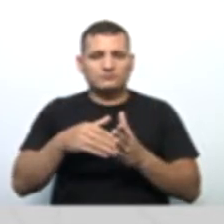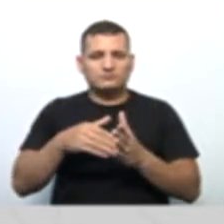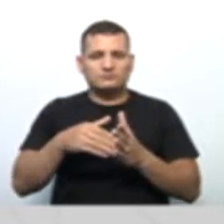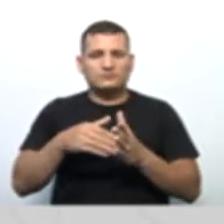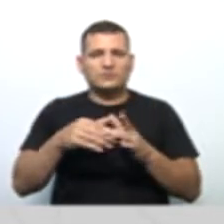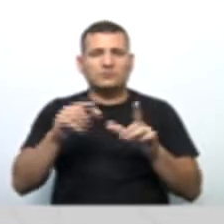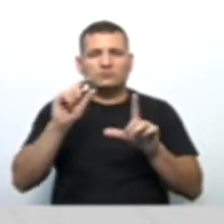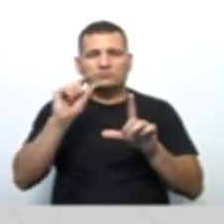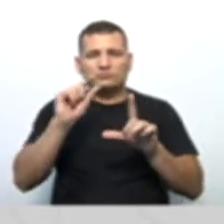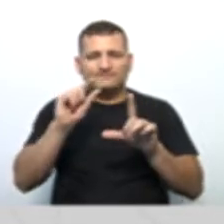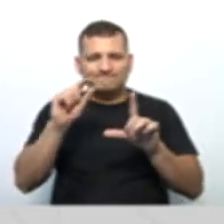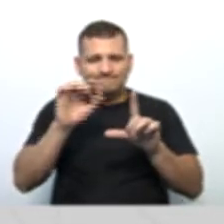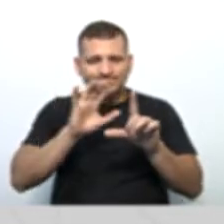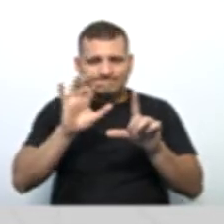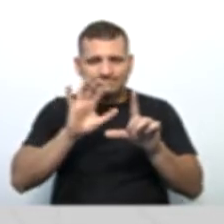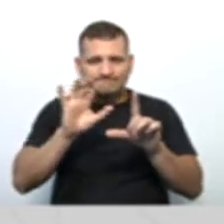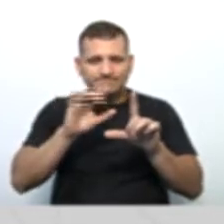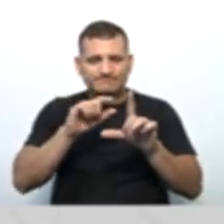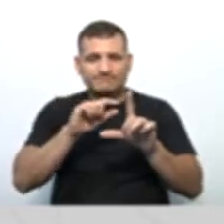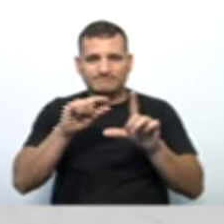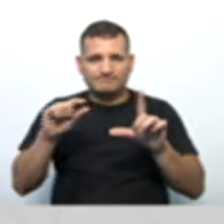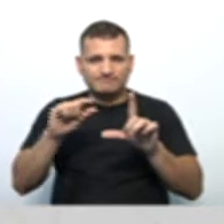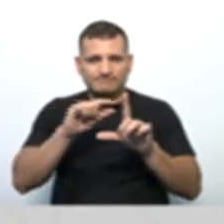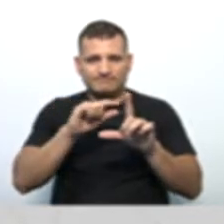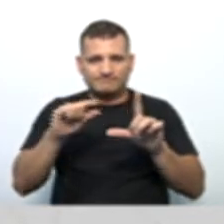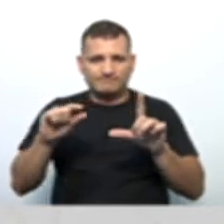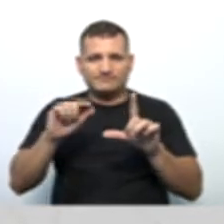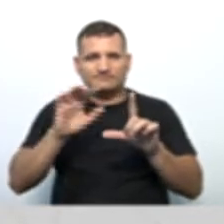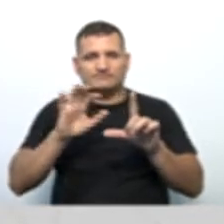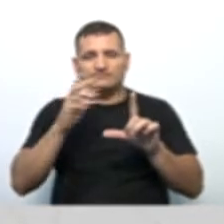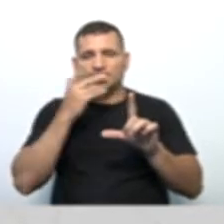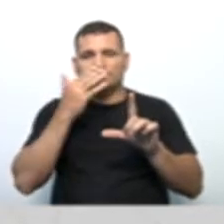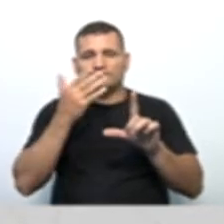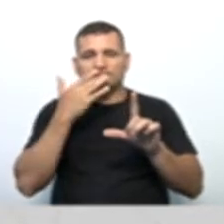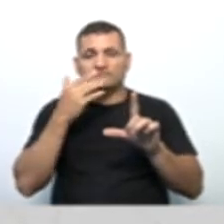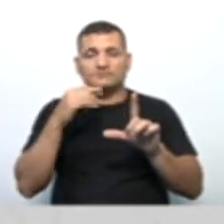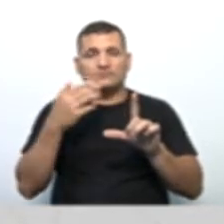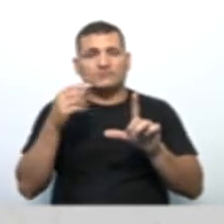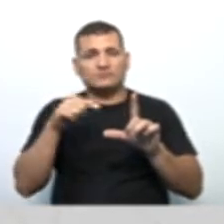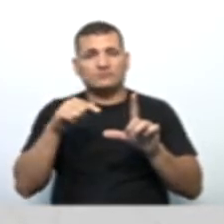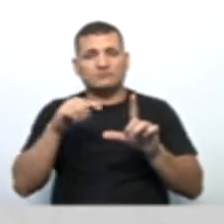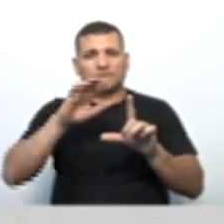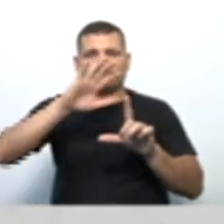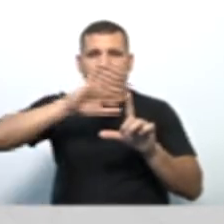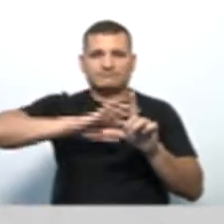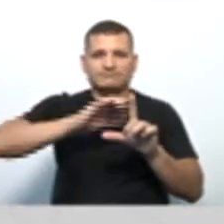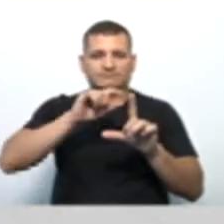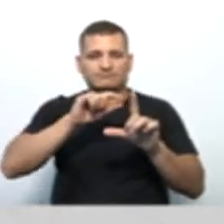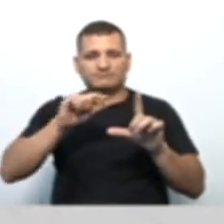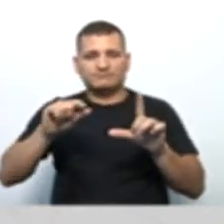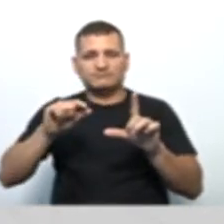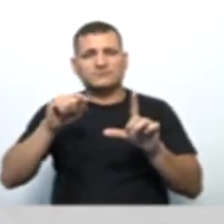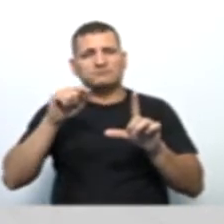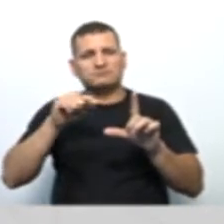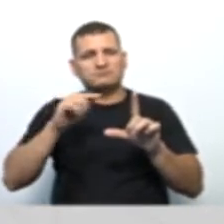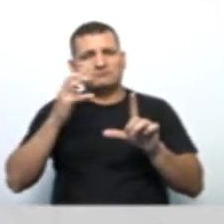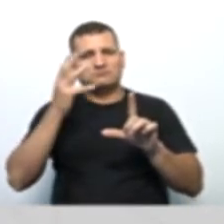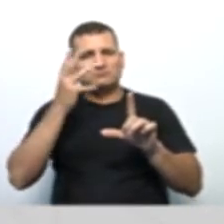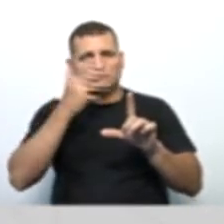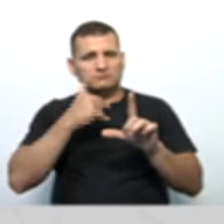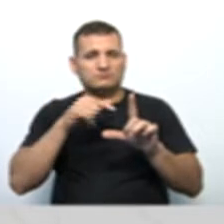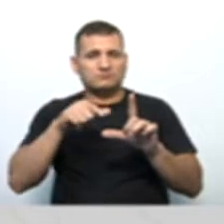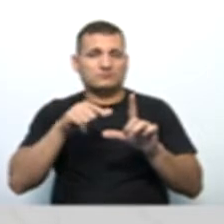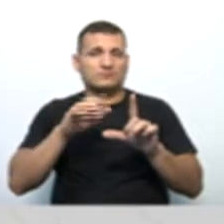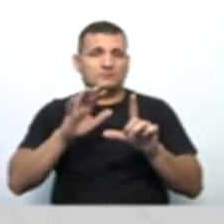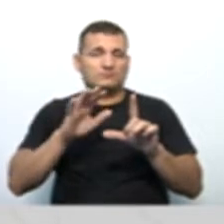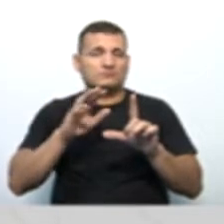meio ofuscado fica meio apagado e você não deve fazer uso desse tipo de contraste hamas é bonitinho carlos haiti não